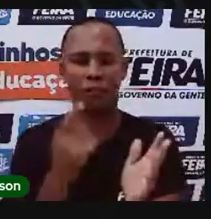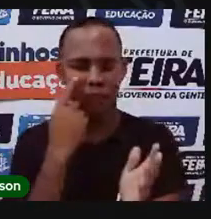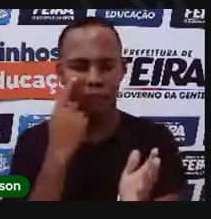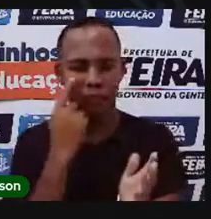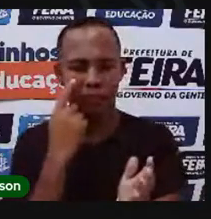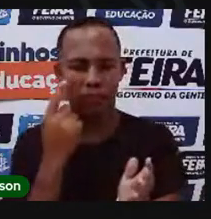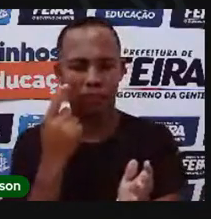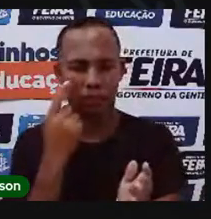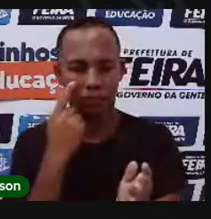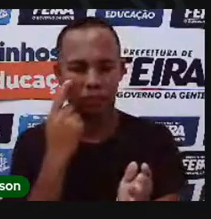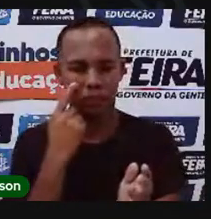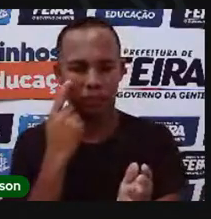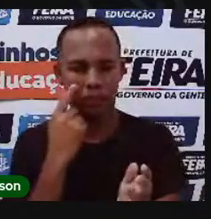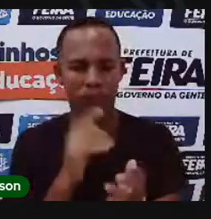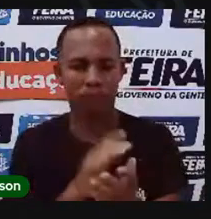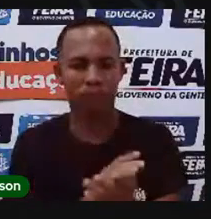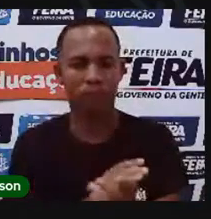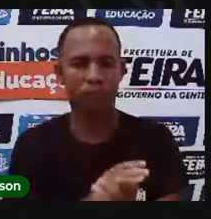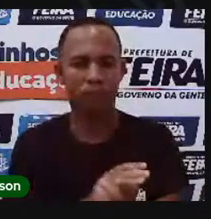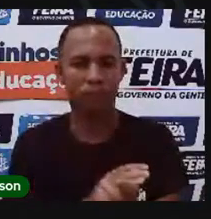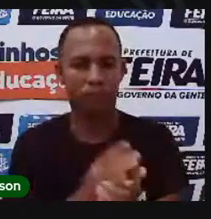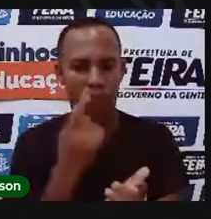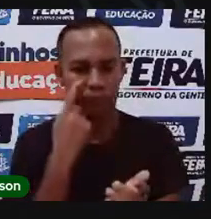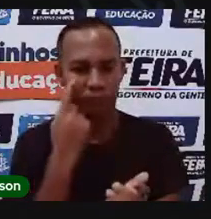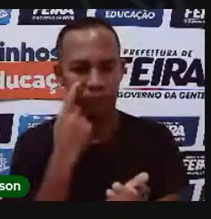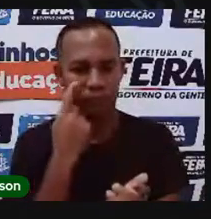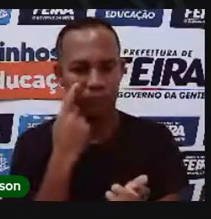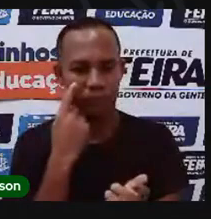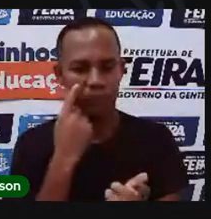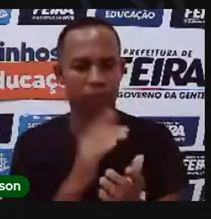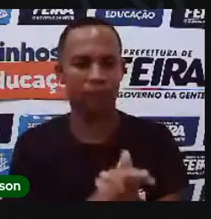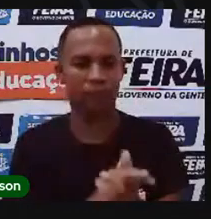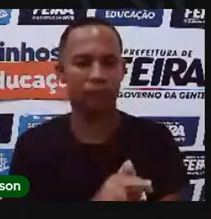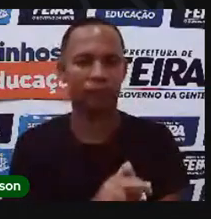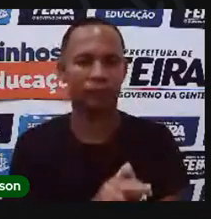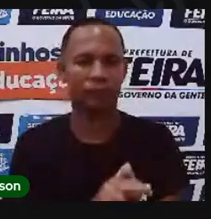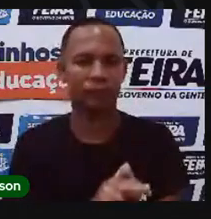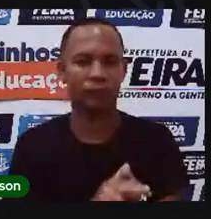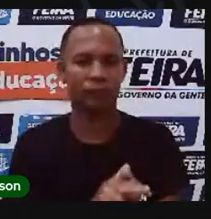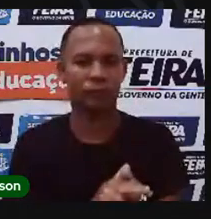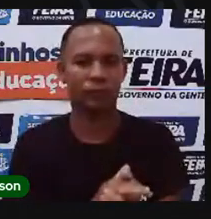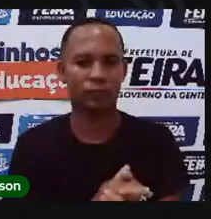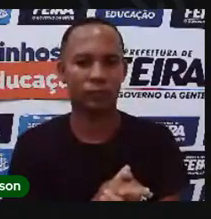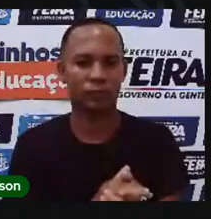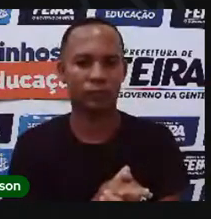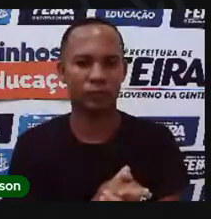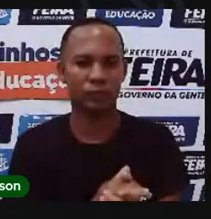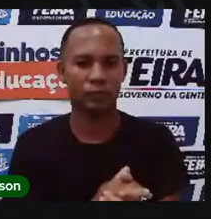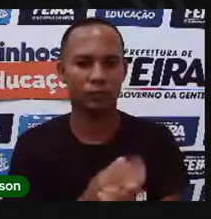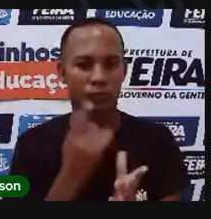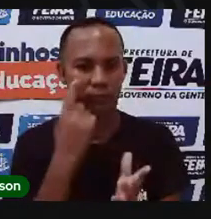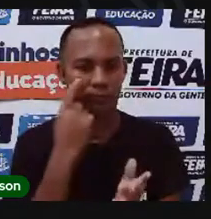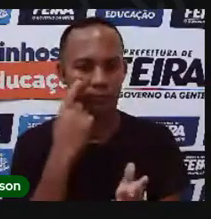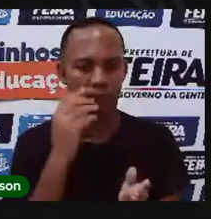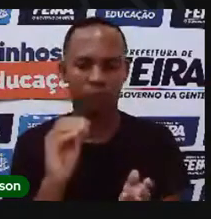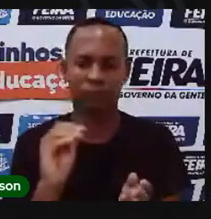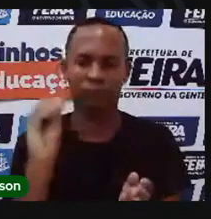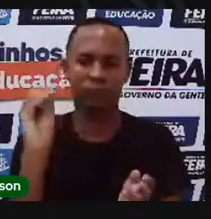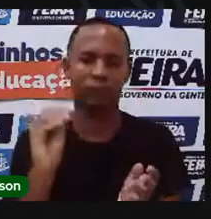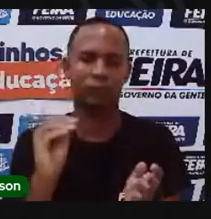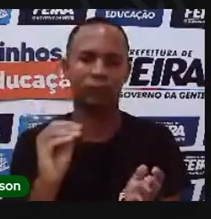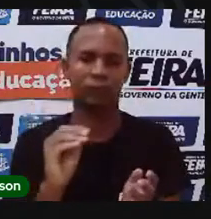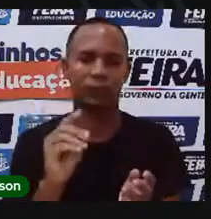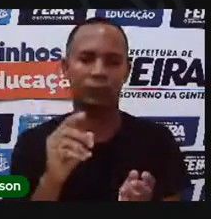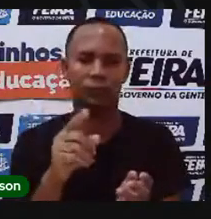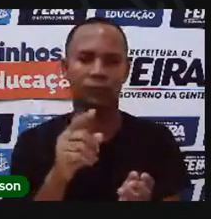Ela fez a impressão desse lado e ela vai fazer desse lado aqui agora. O que é que eu preciso? Meu isopor